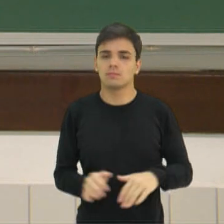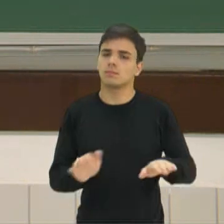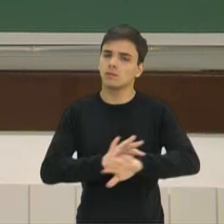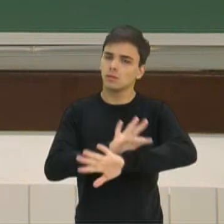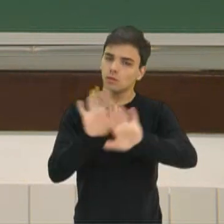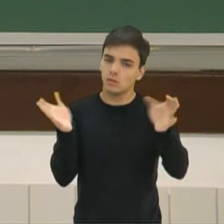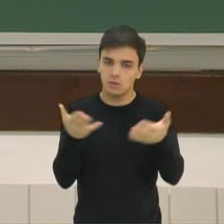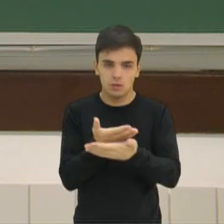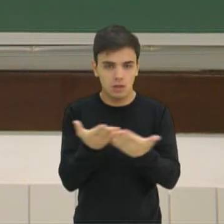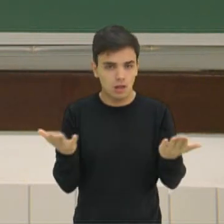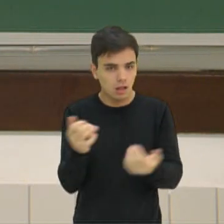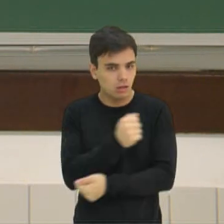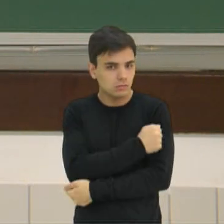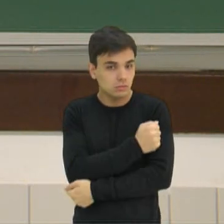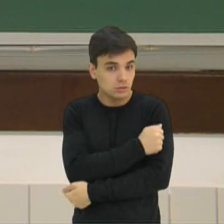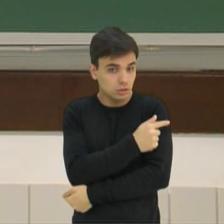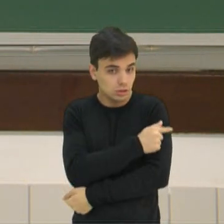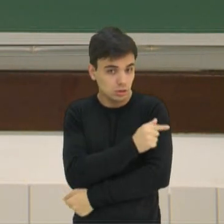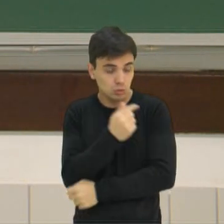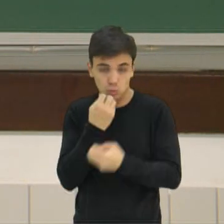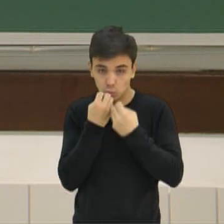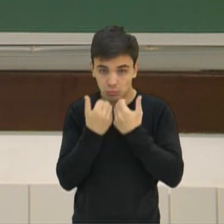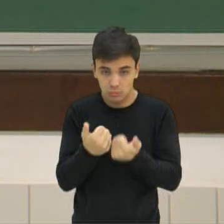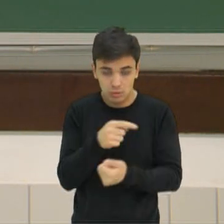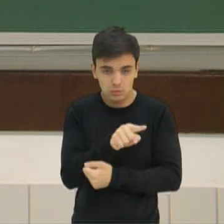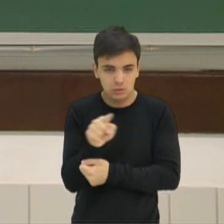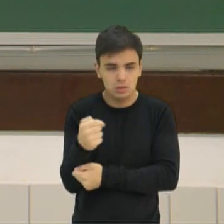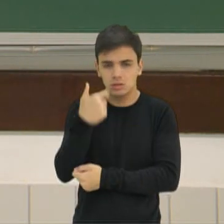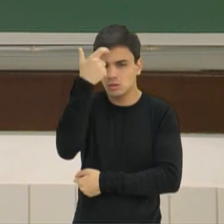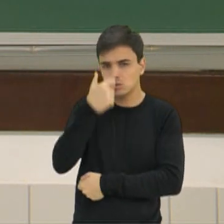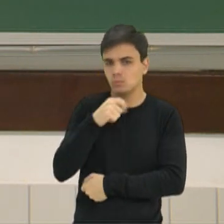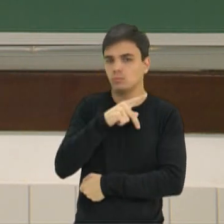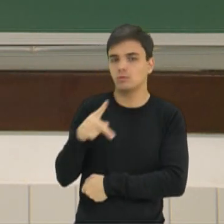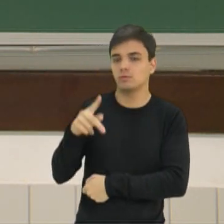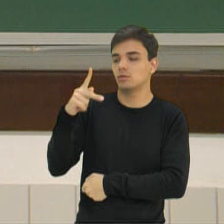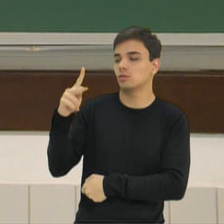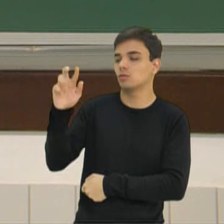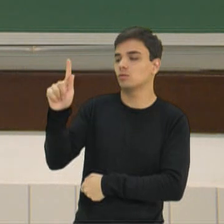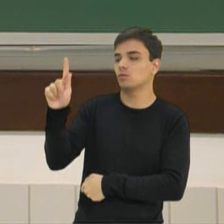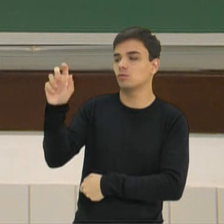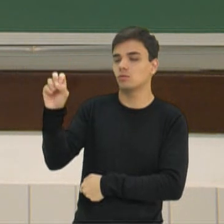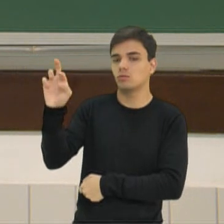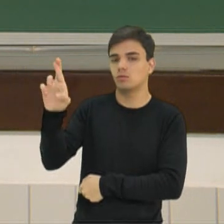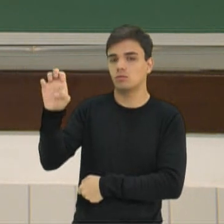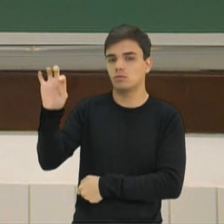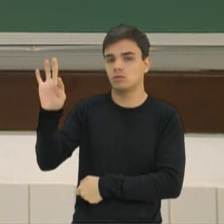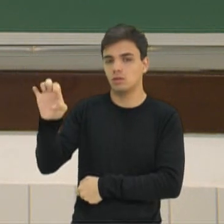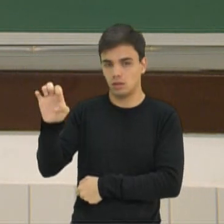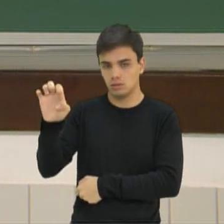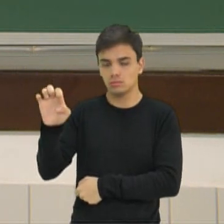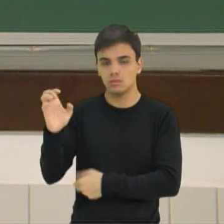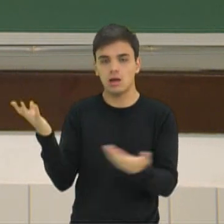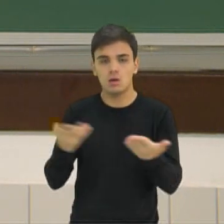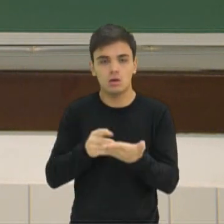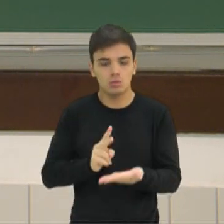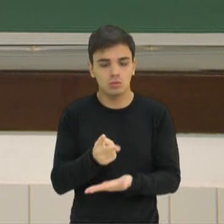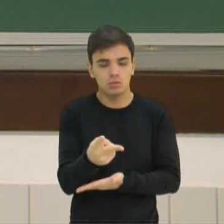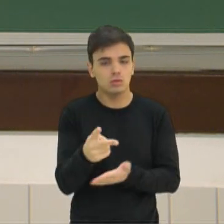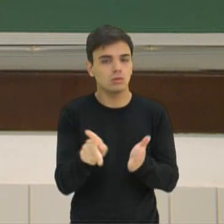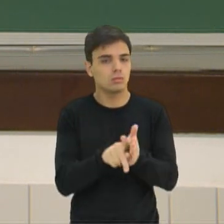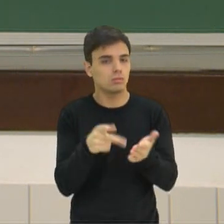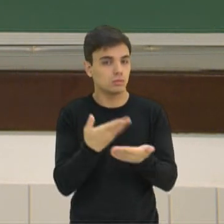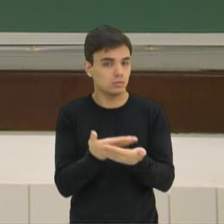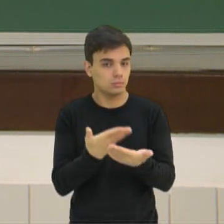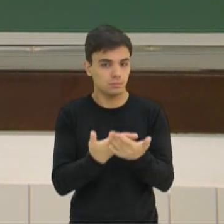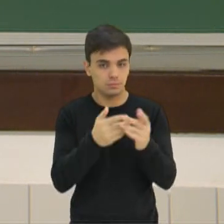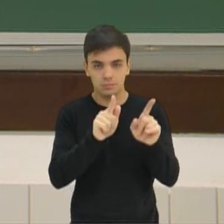Olá, meus queridos alunos do 7º ano, tudo bem com vocês? Eu sou a professora Gorete Wozniak, estamos aqui para dar continuidade em